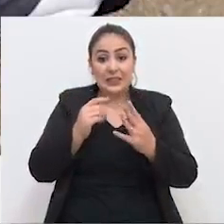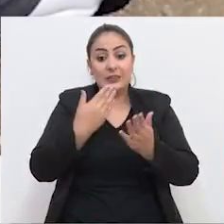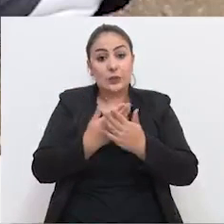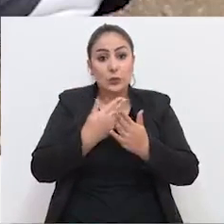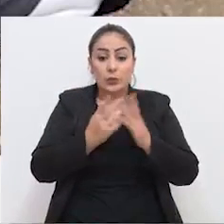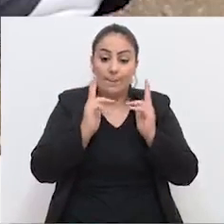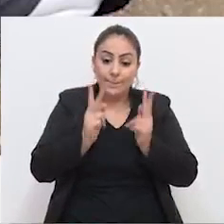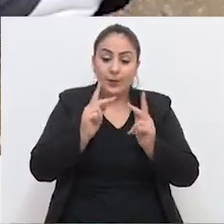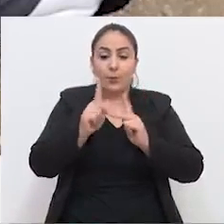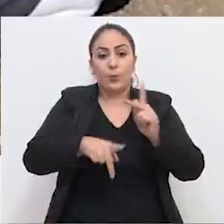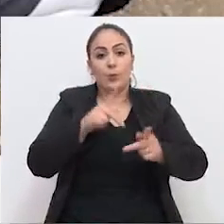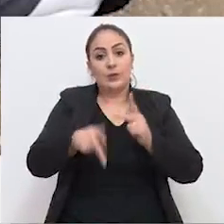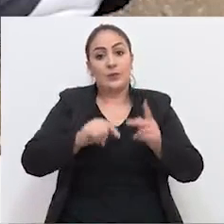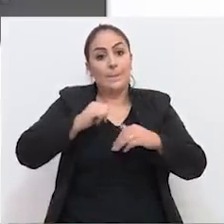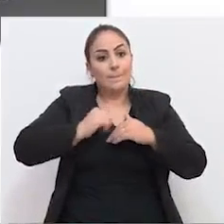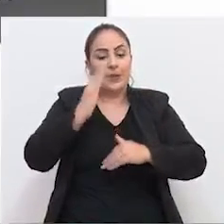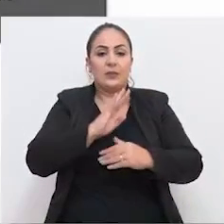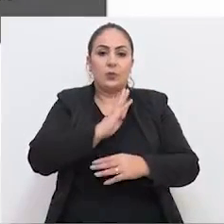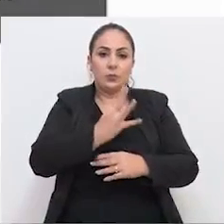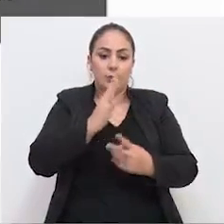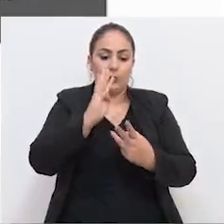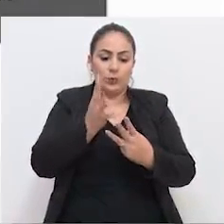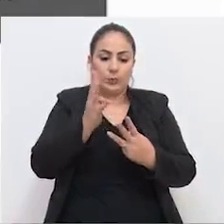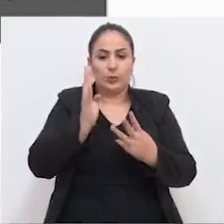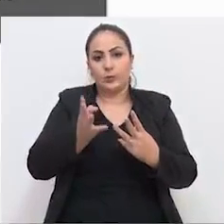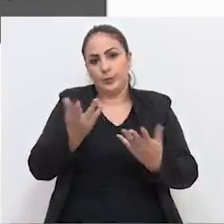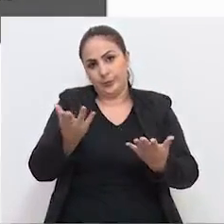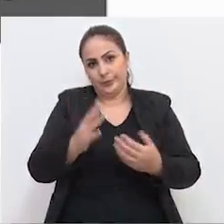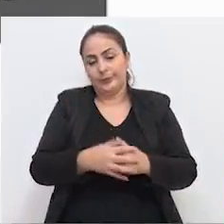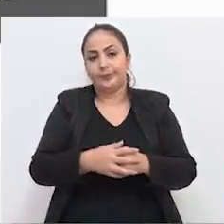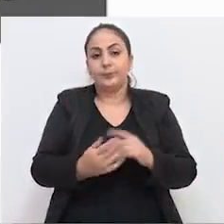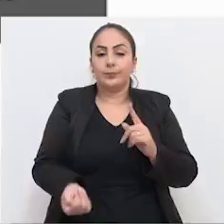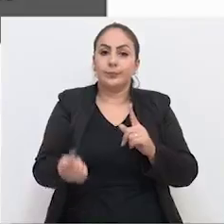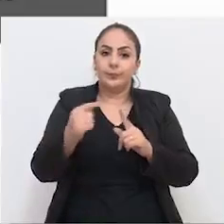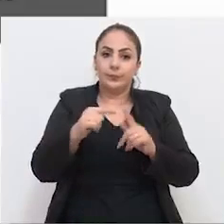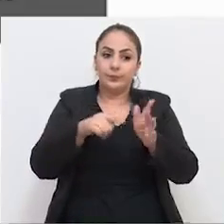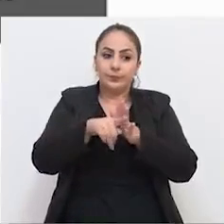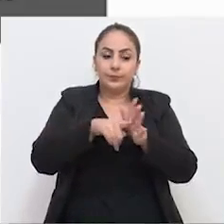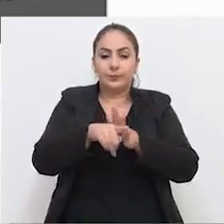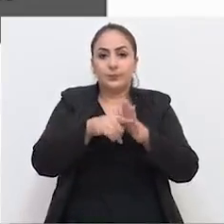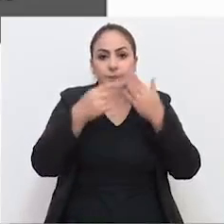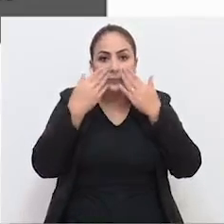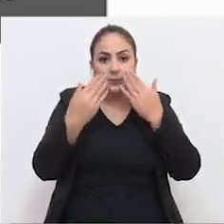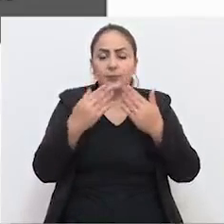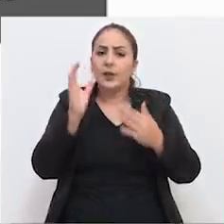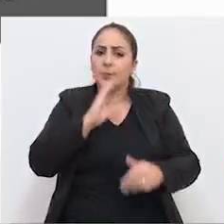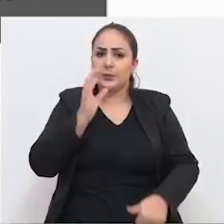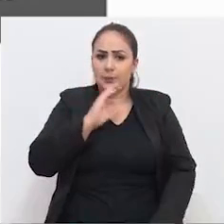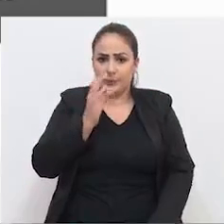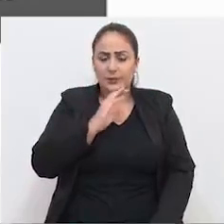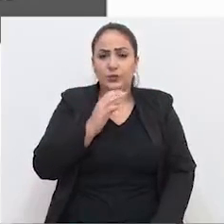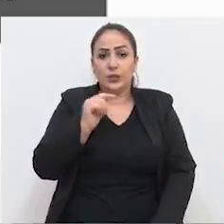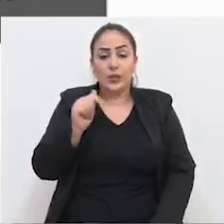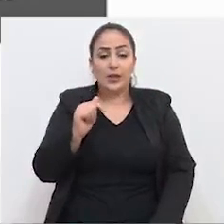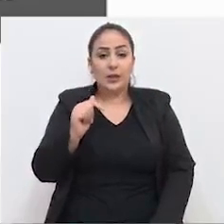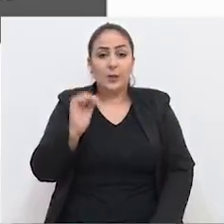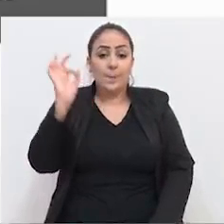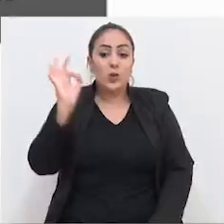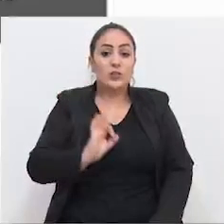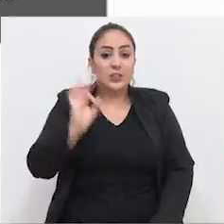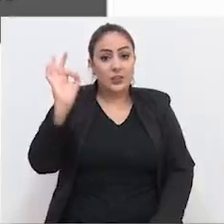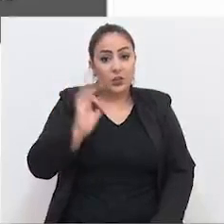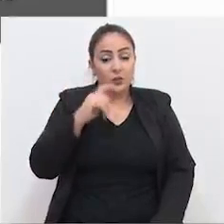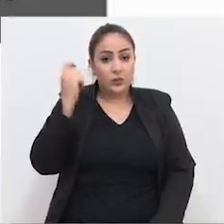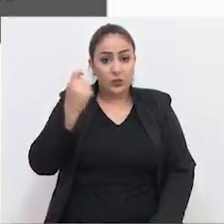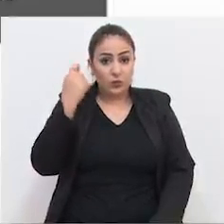mesma população com mais de 4.000 pessoas. Os objetivos da pesquisa, repassando rapidamente: estimar o